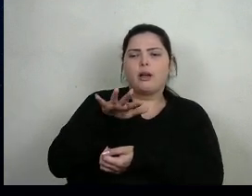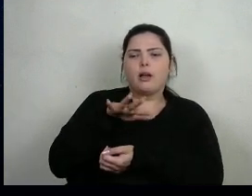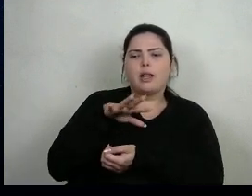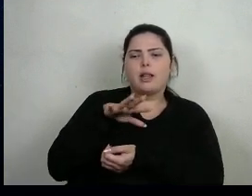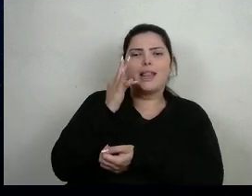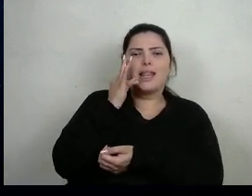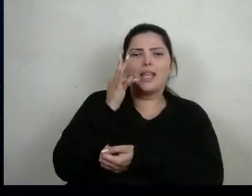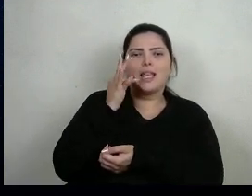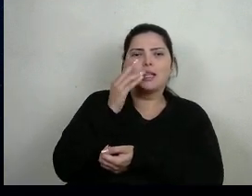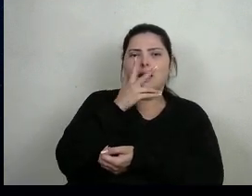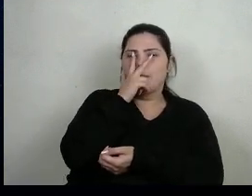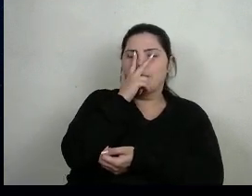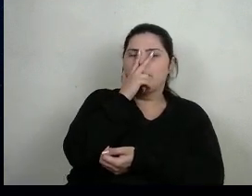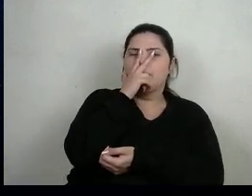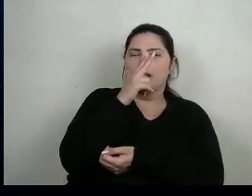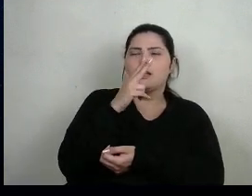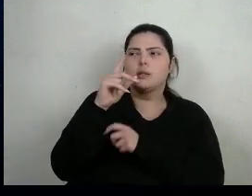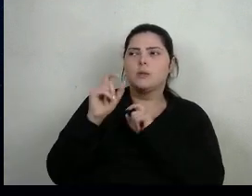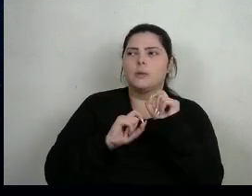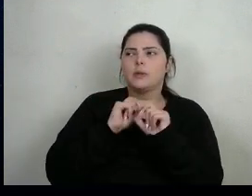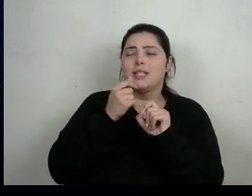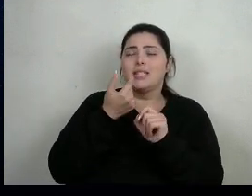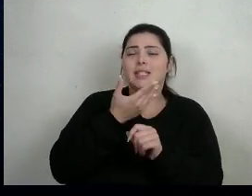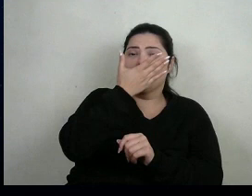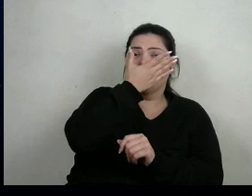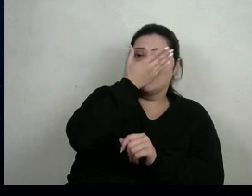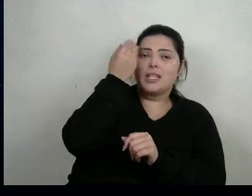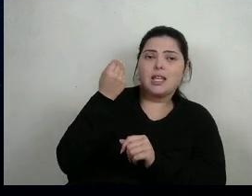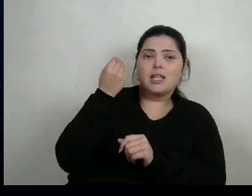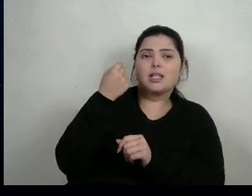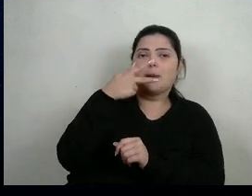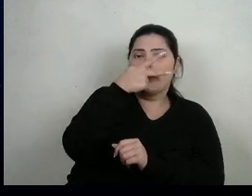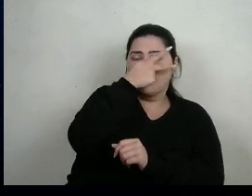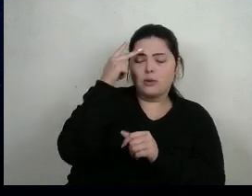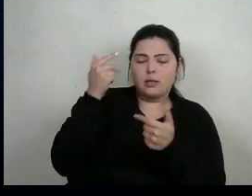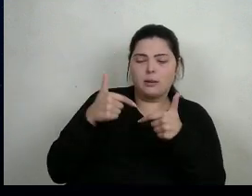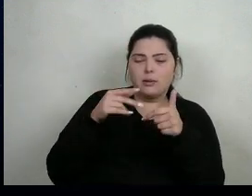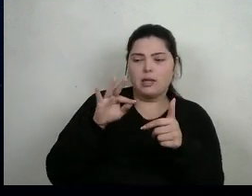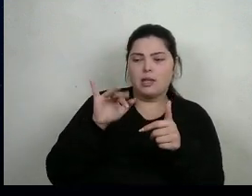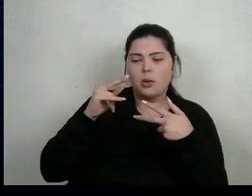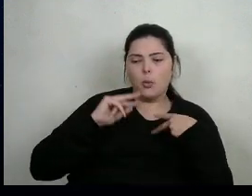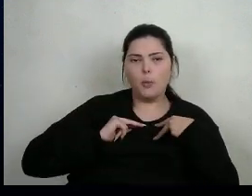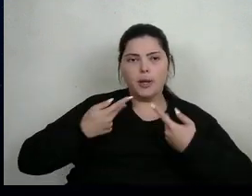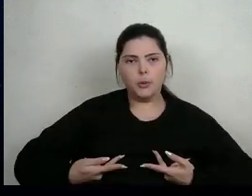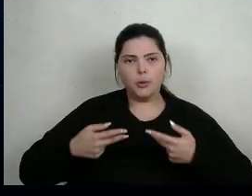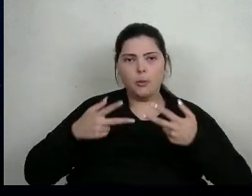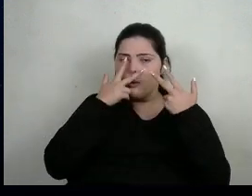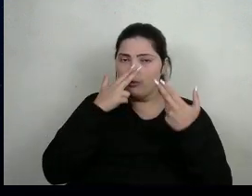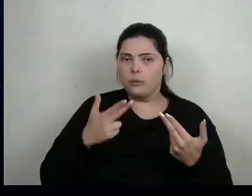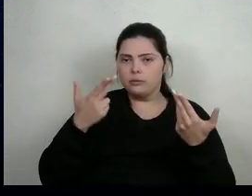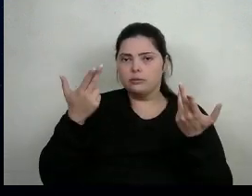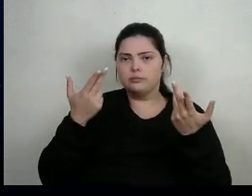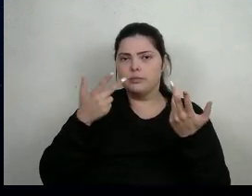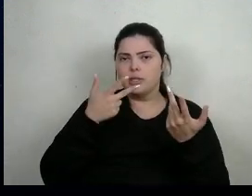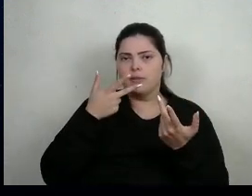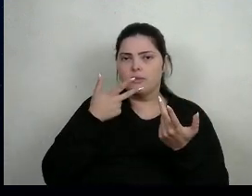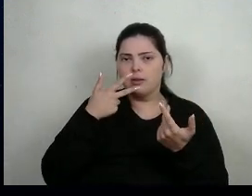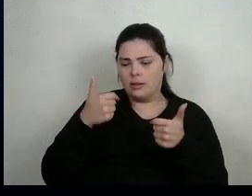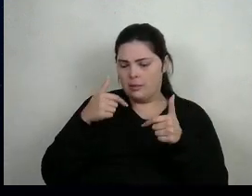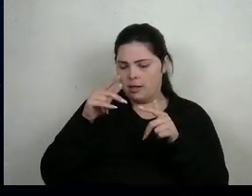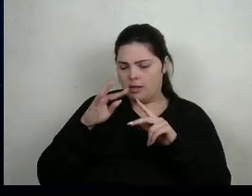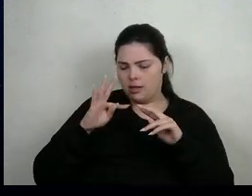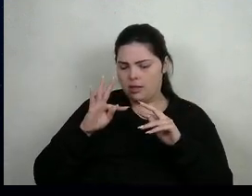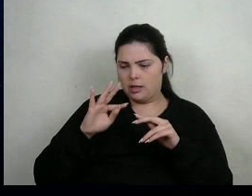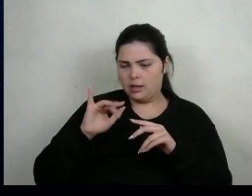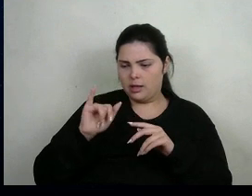dá a impressão de que eles esquecem que pessoas que trabalham com ti são seres humanos e associam que só porque a gente trabalha com computador a gente é